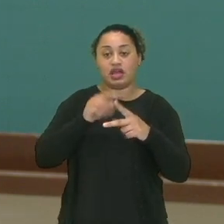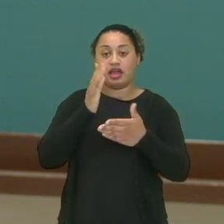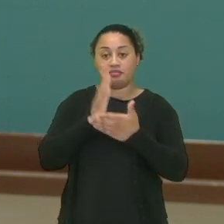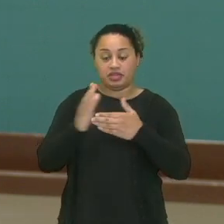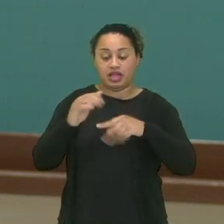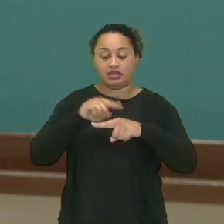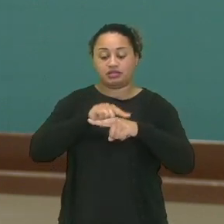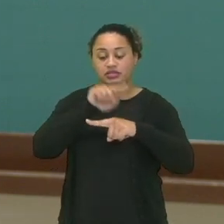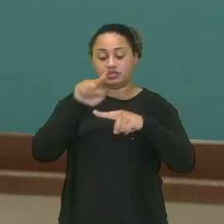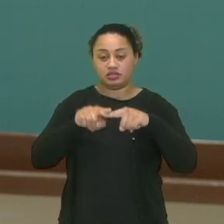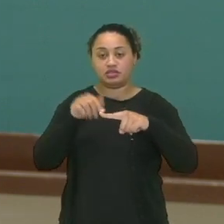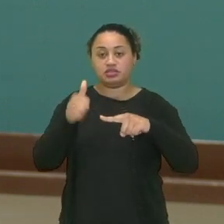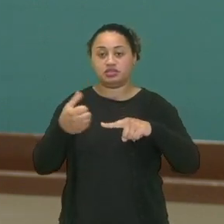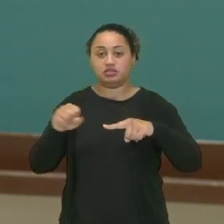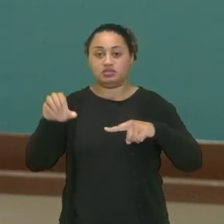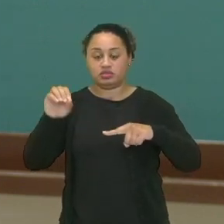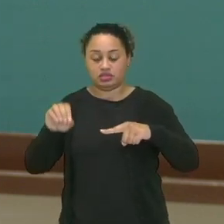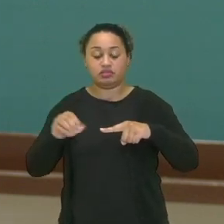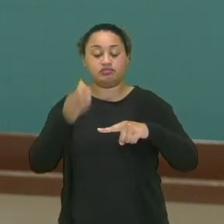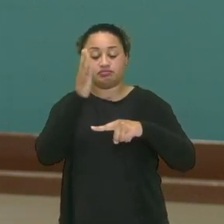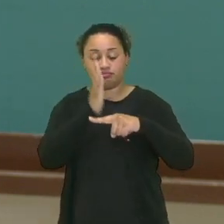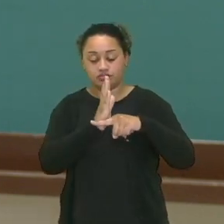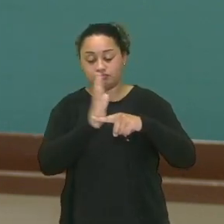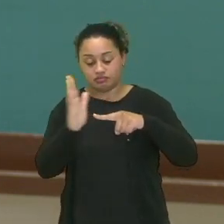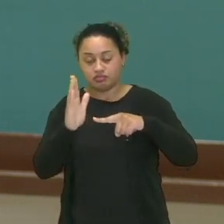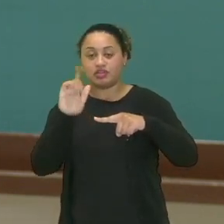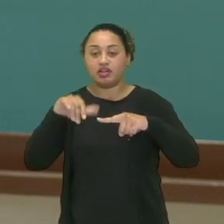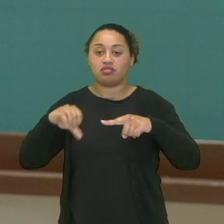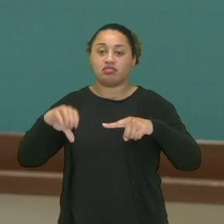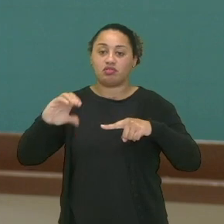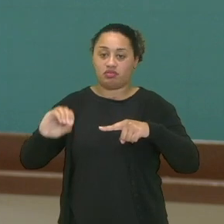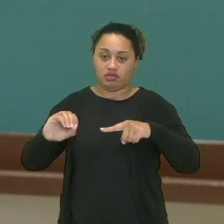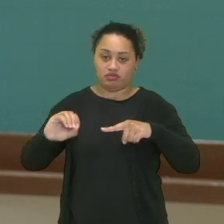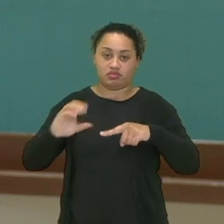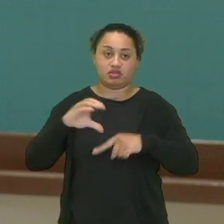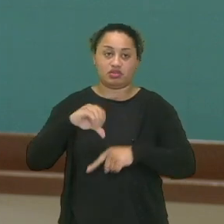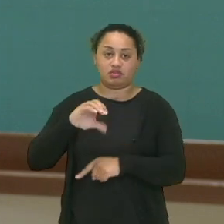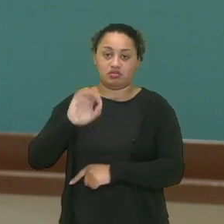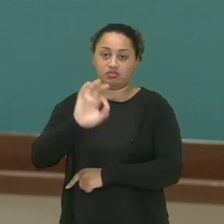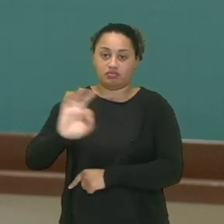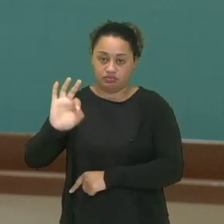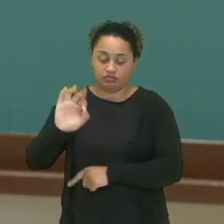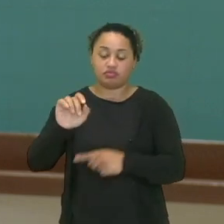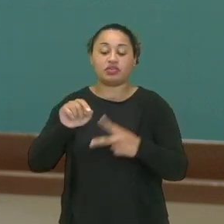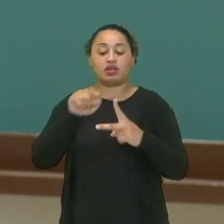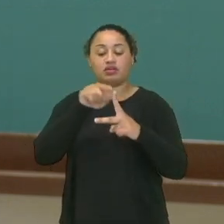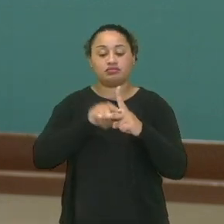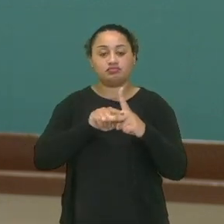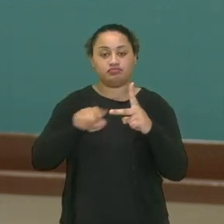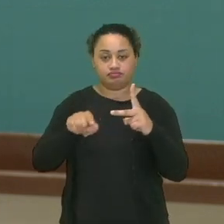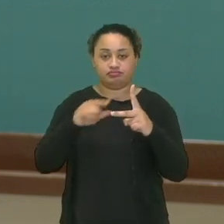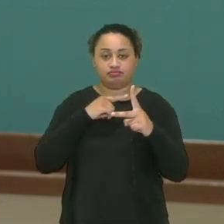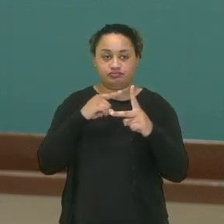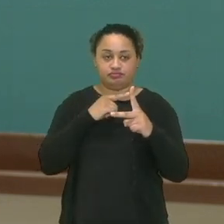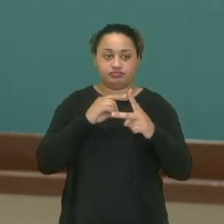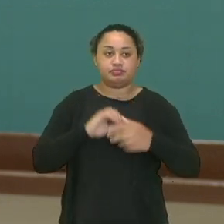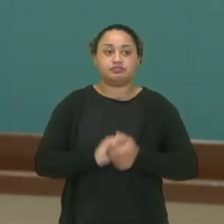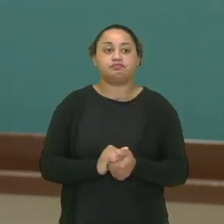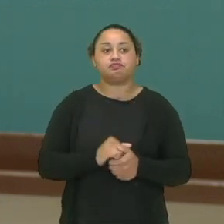É 180, não é? Metade de 180 é 90 graus, que representa 1/4 da circunferência, tá